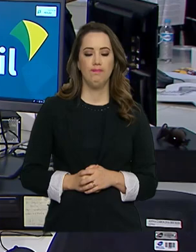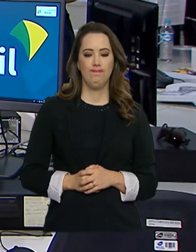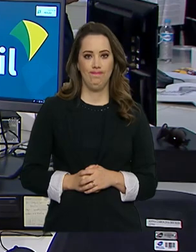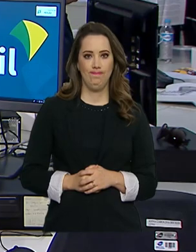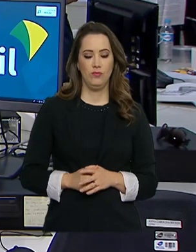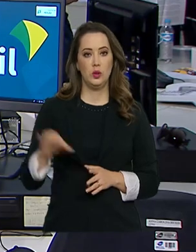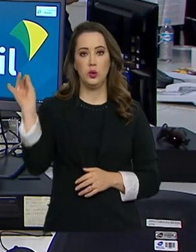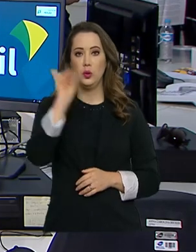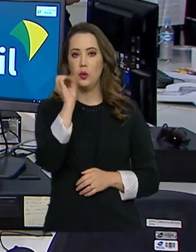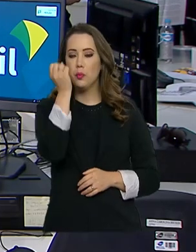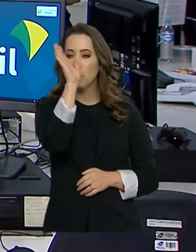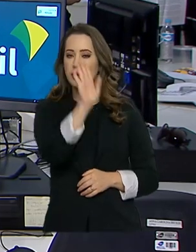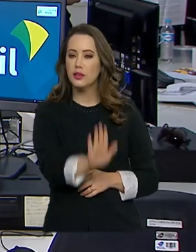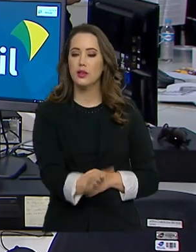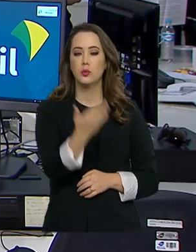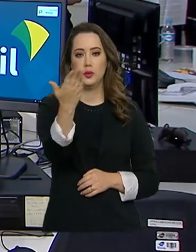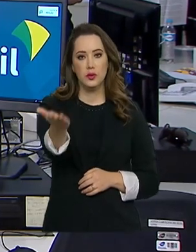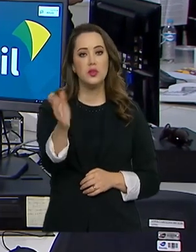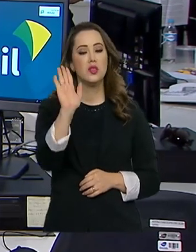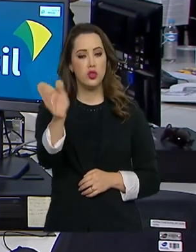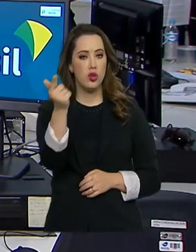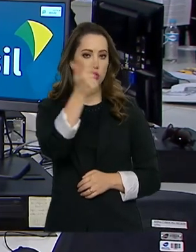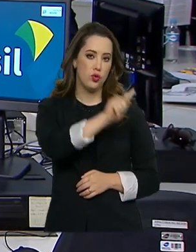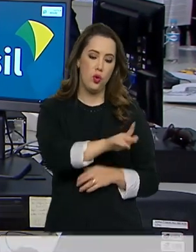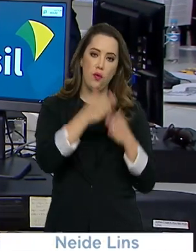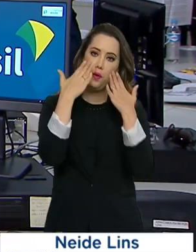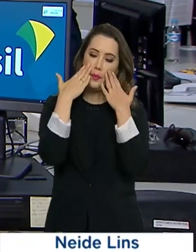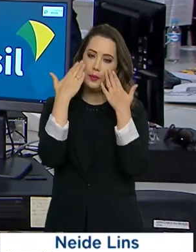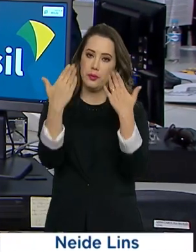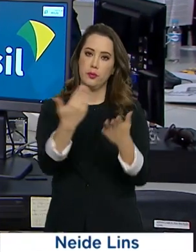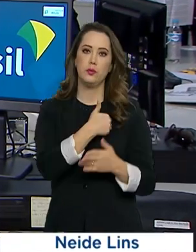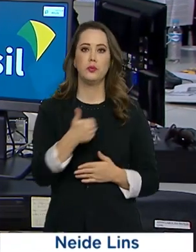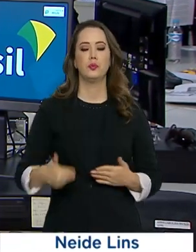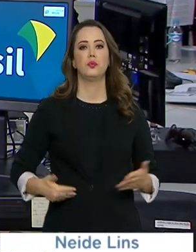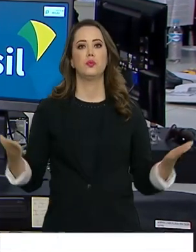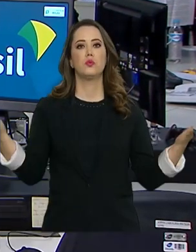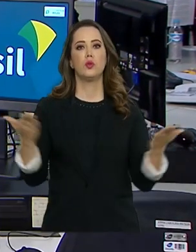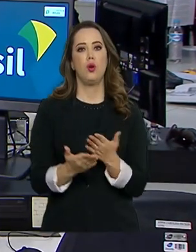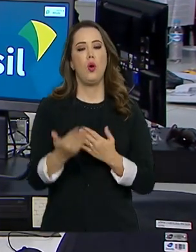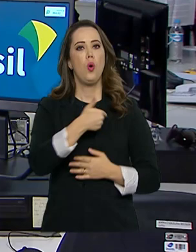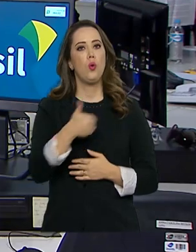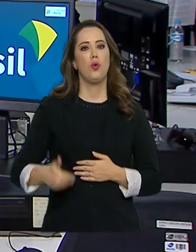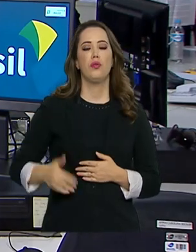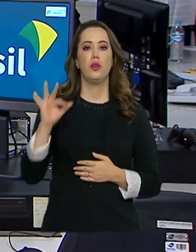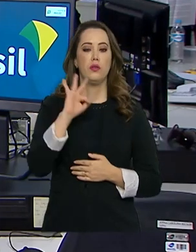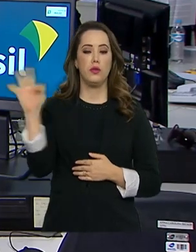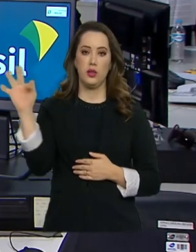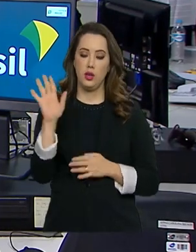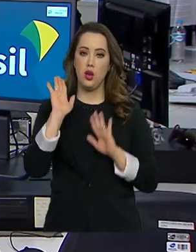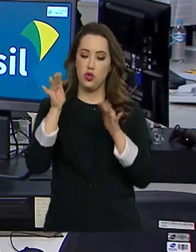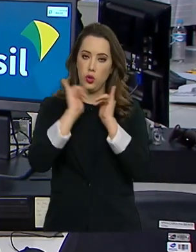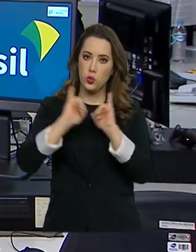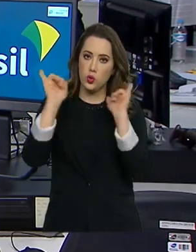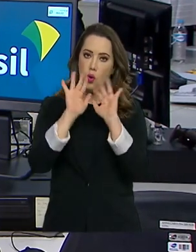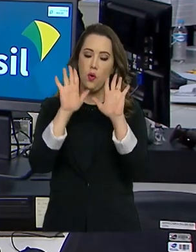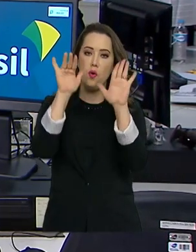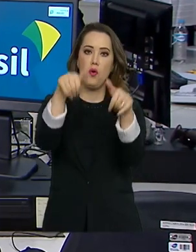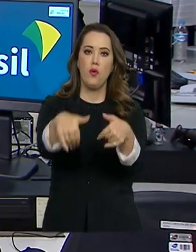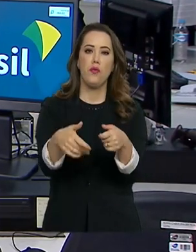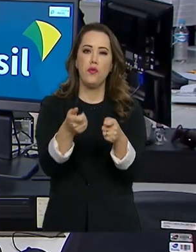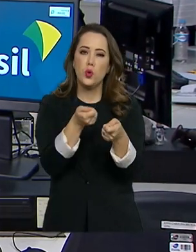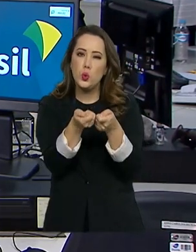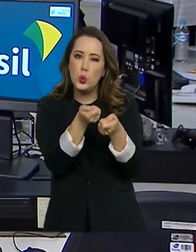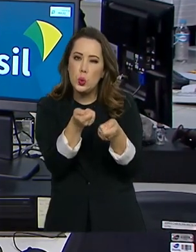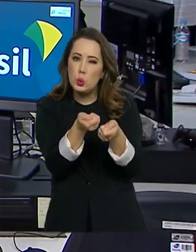olá boa tarde pra você já estamos de volta com o governo agora o governo federal acaba de anunciar o fim do contingenciamento